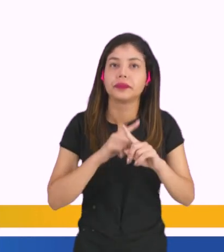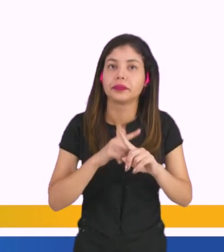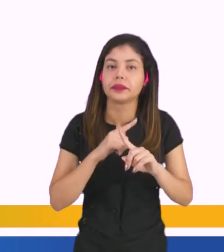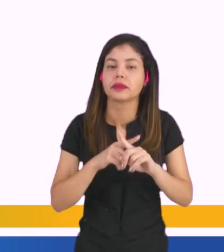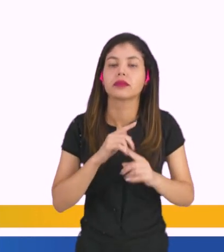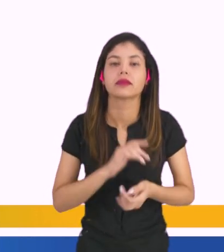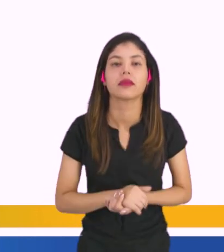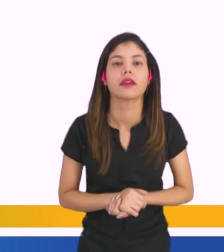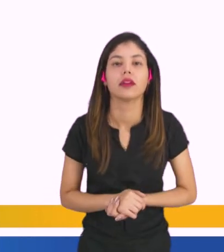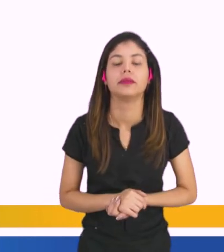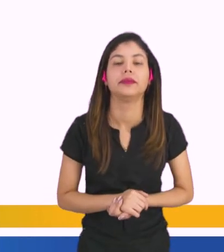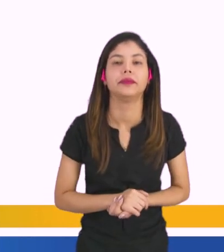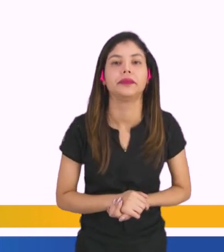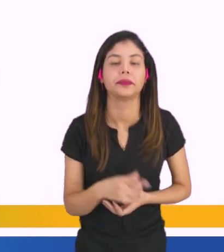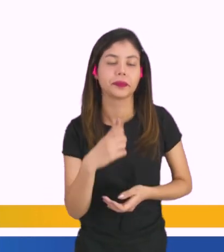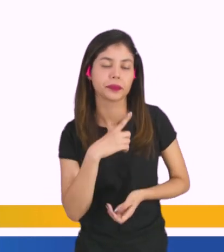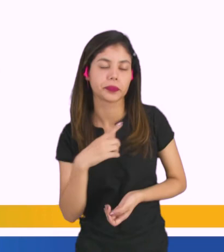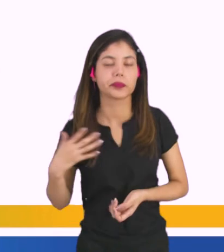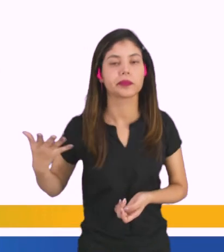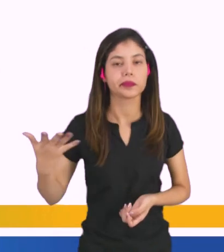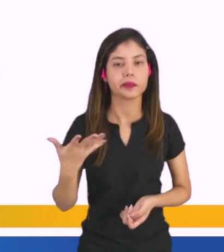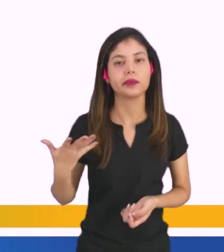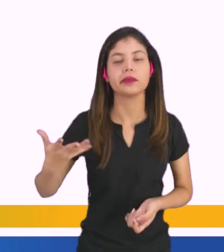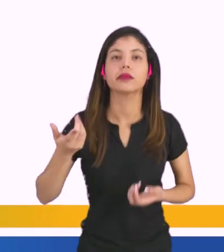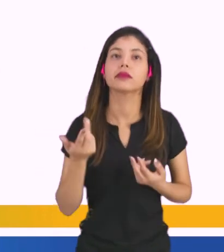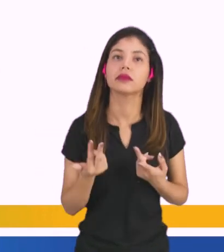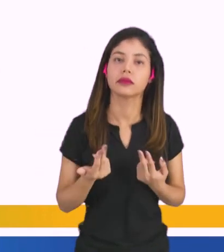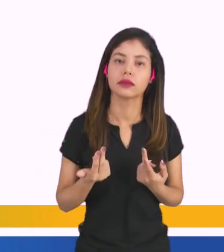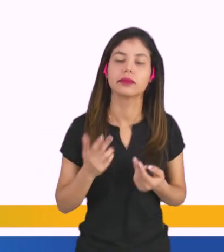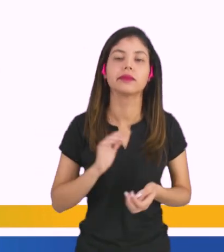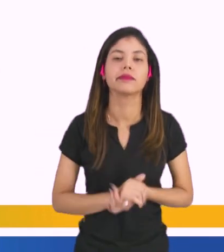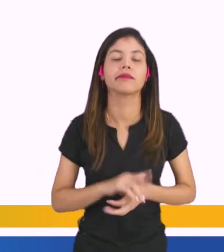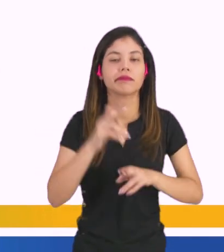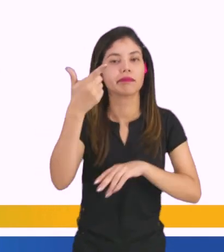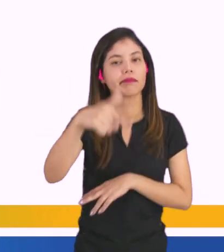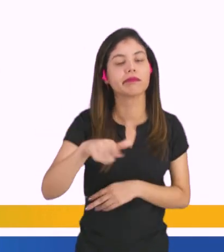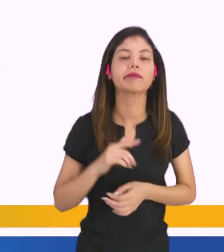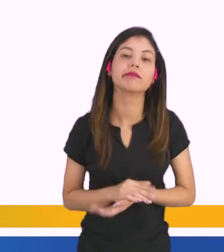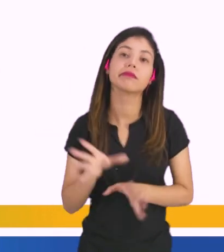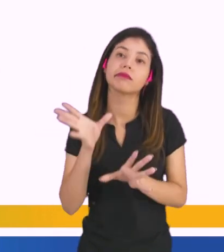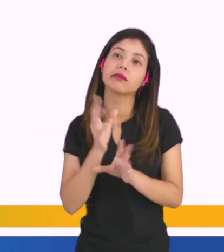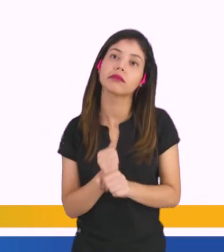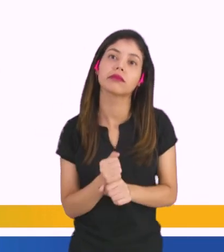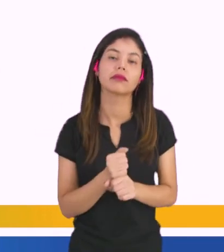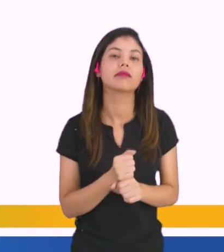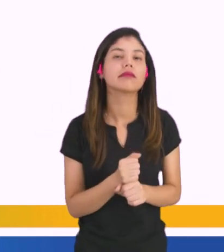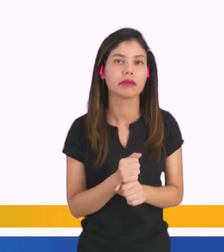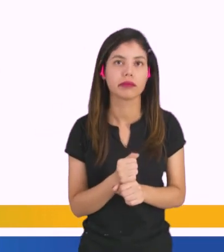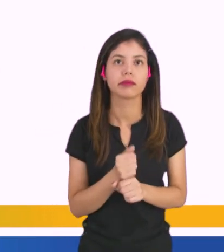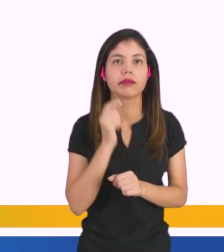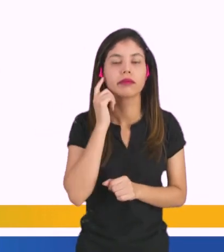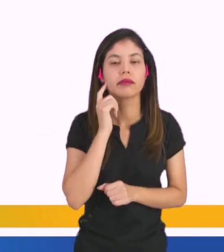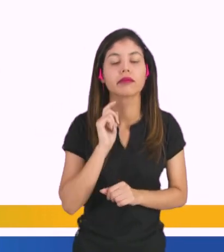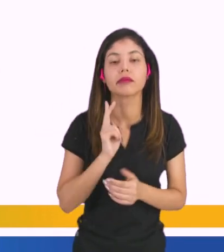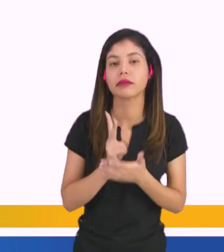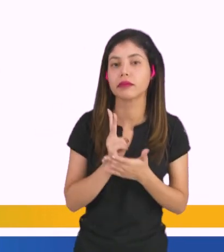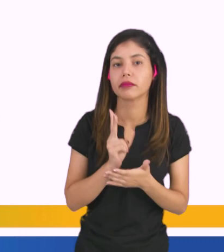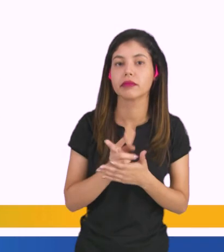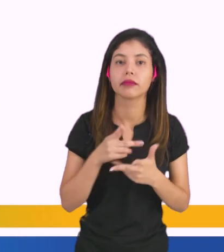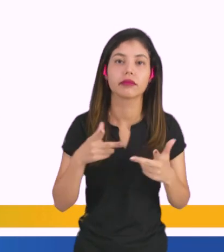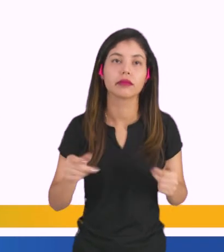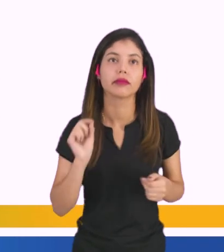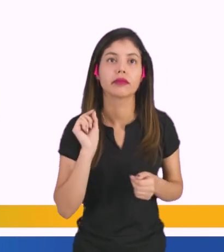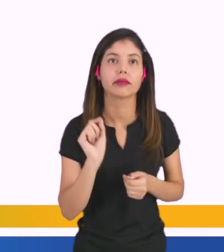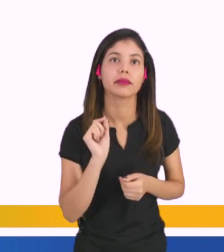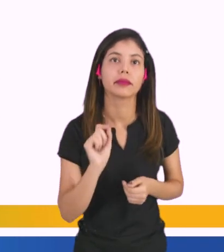potenciação, nós temos aí bases iguais, então repete a base e somos expoente. Da mesma forma vai